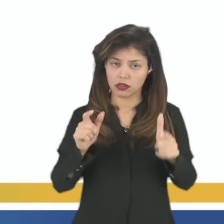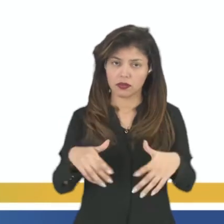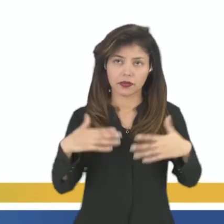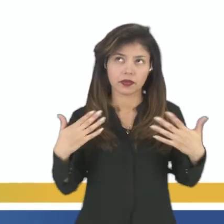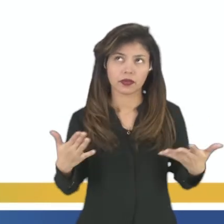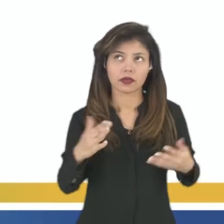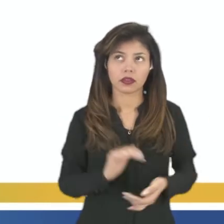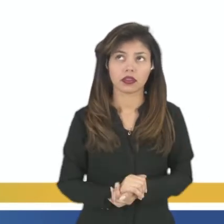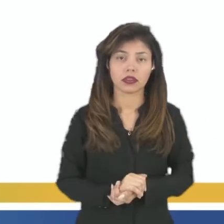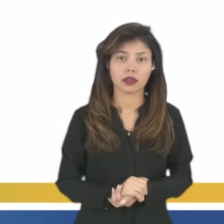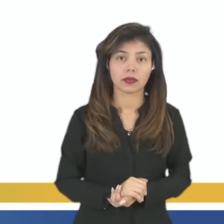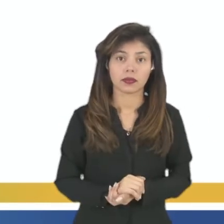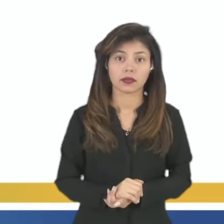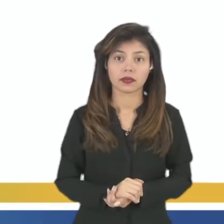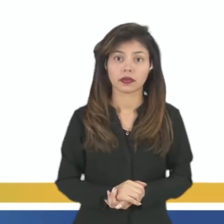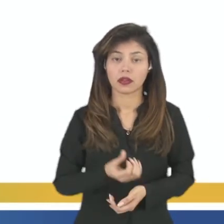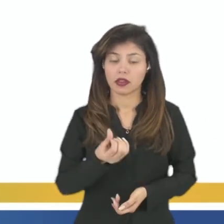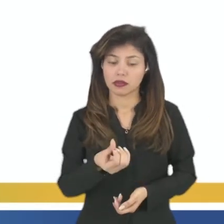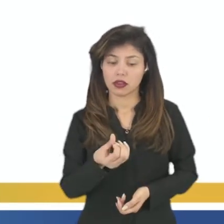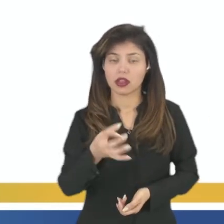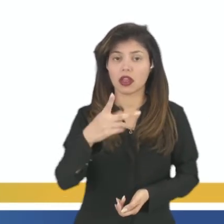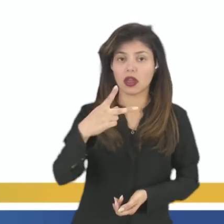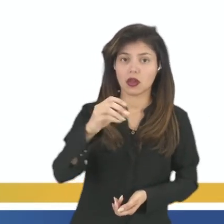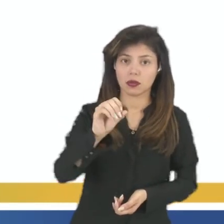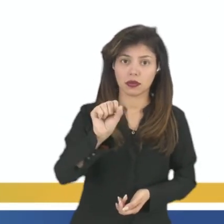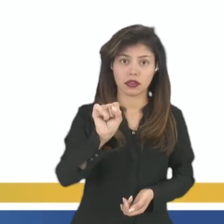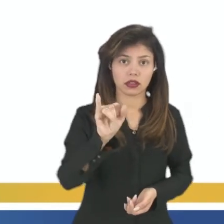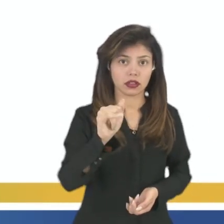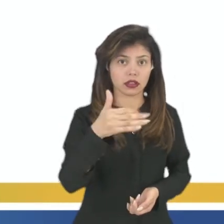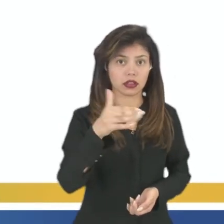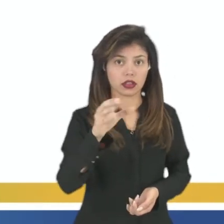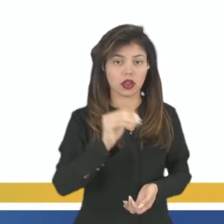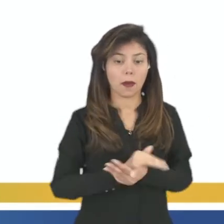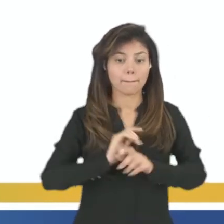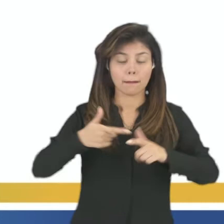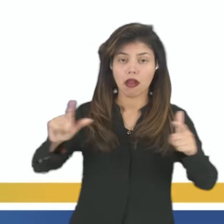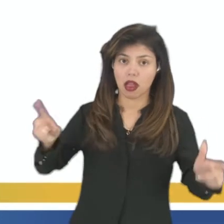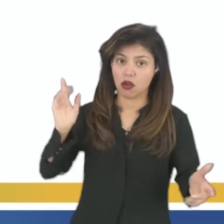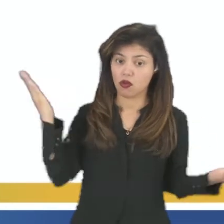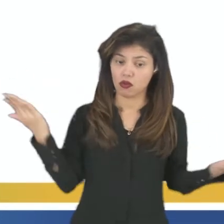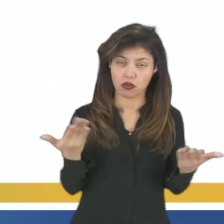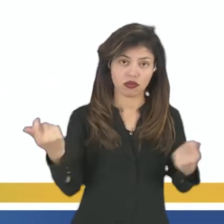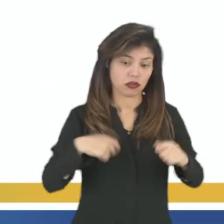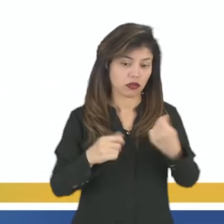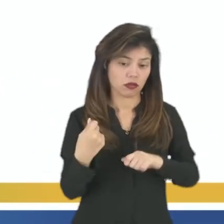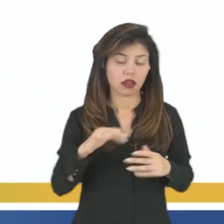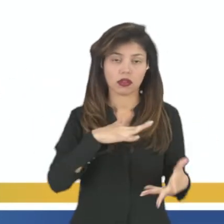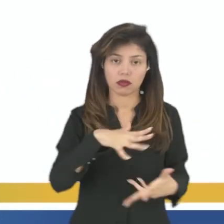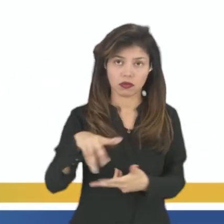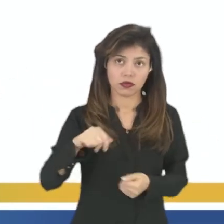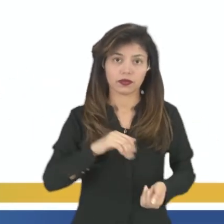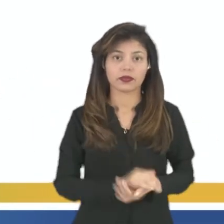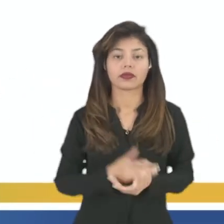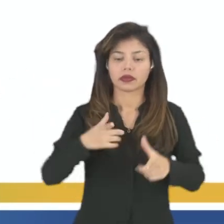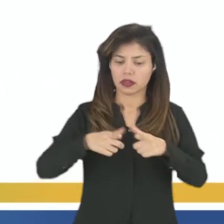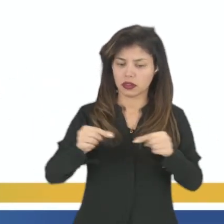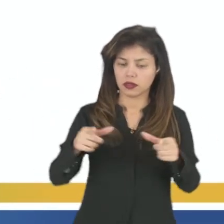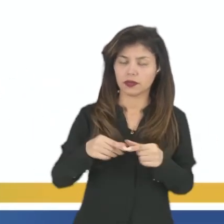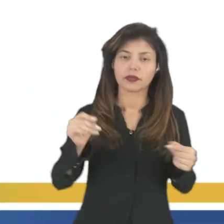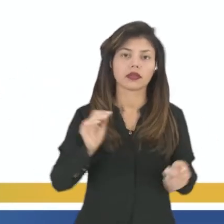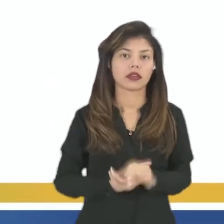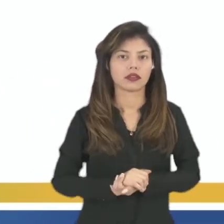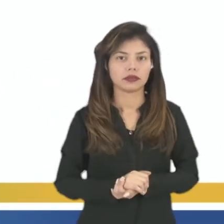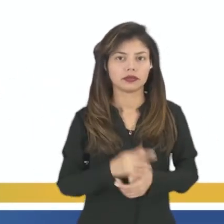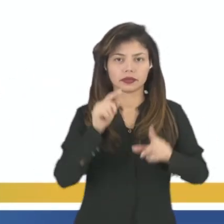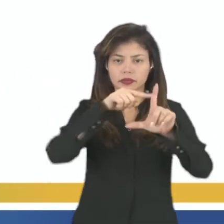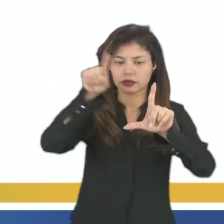na 6ª posição. Hoje é a segunda maior economia do mundo, né, e passando o Japão. E aí nós podemos perceber nesse